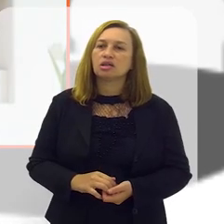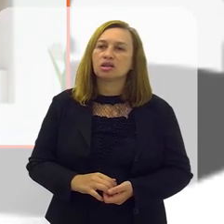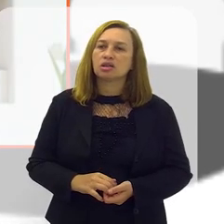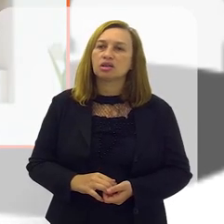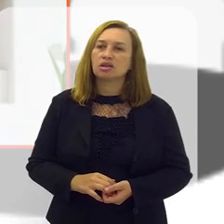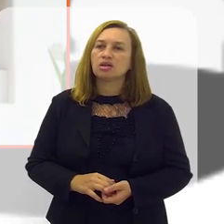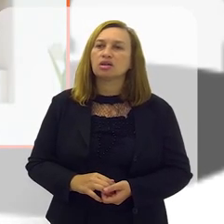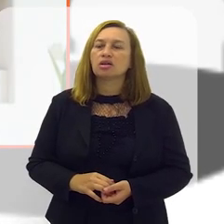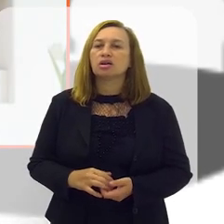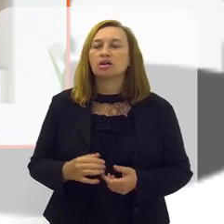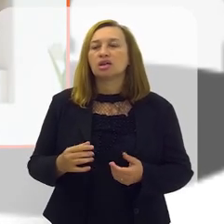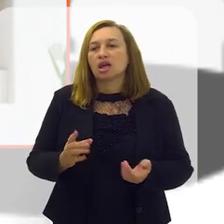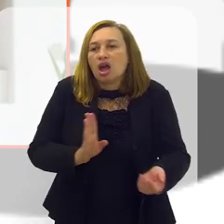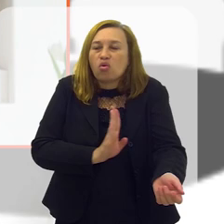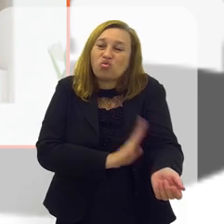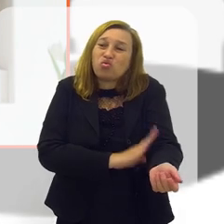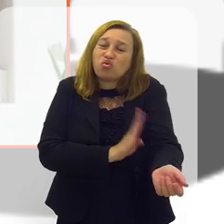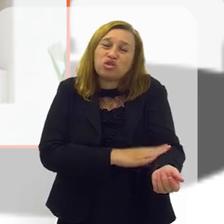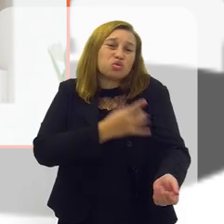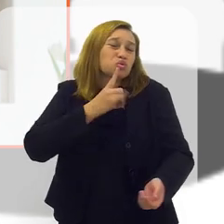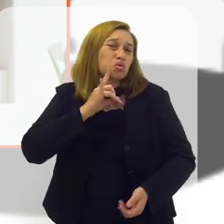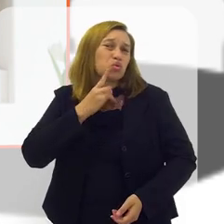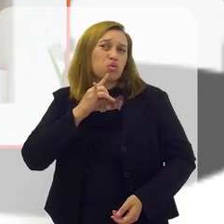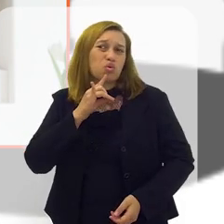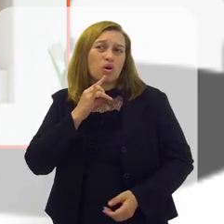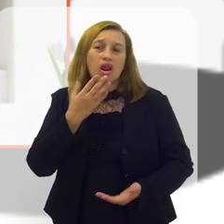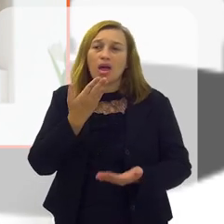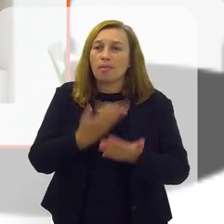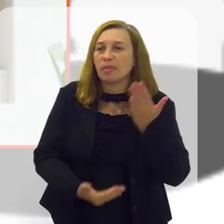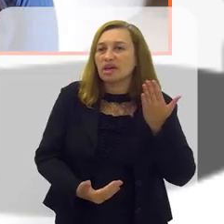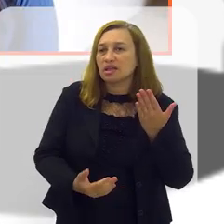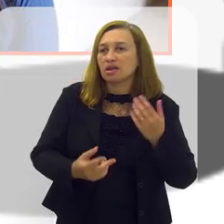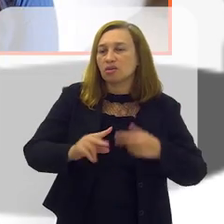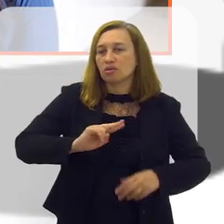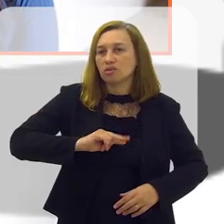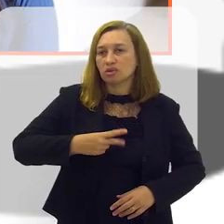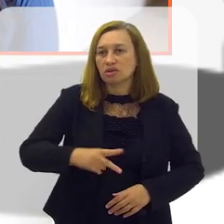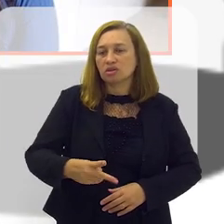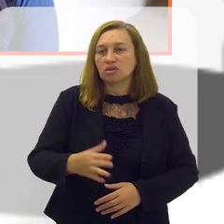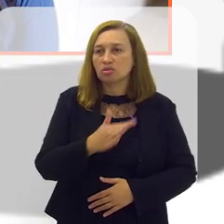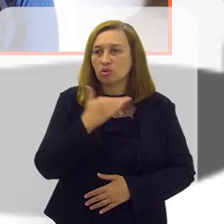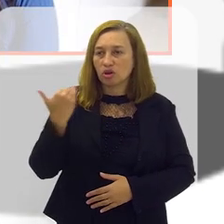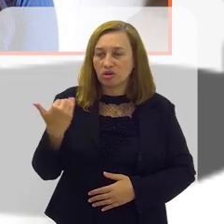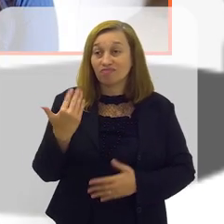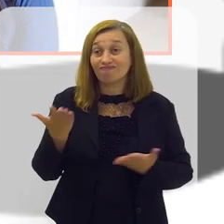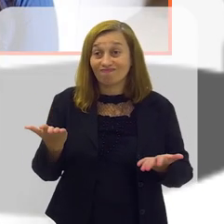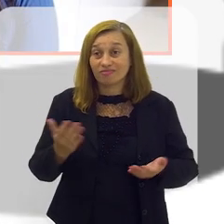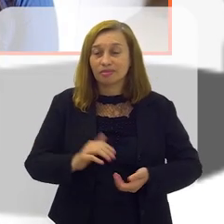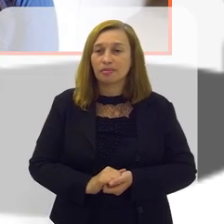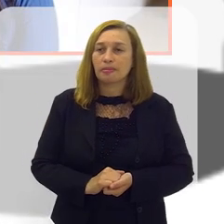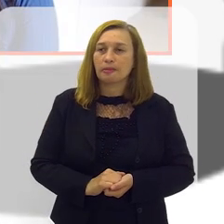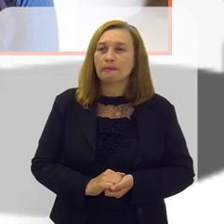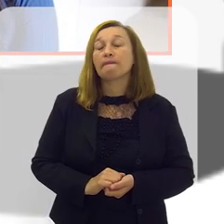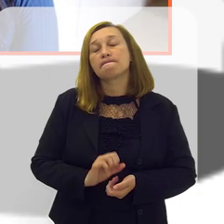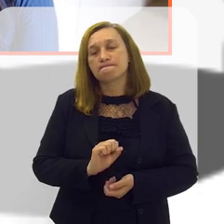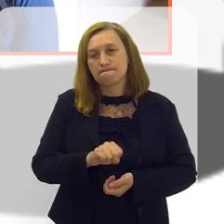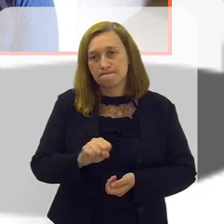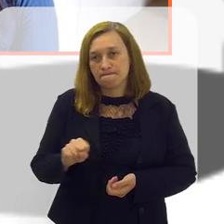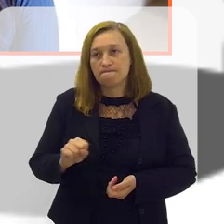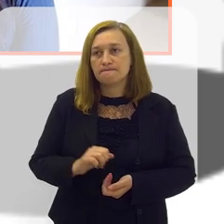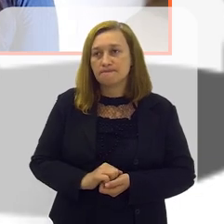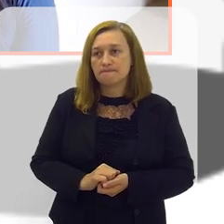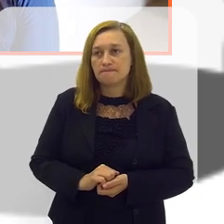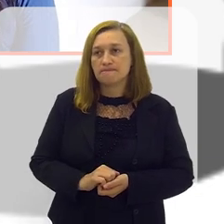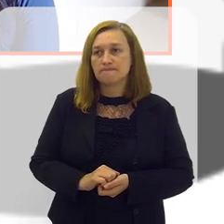necessário e ela teve uma overdose alcoólica e ela perdeu o transplante e acabou até falecendo.